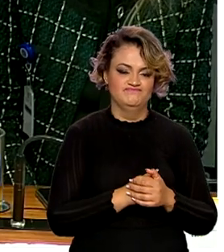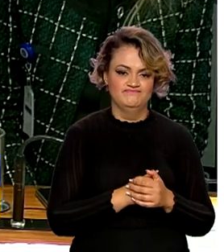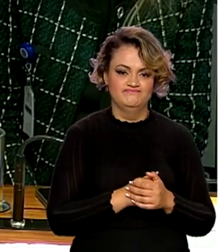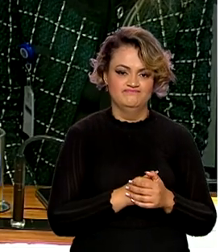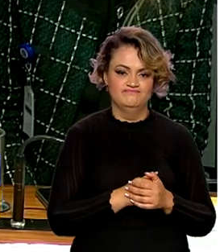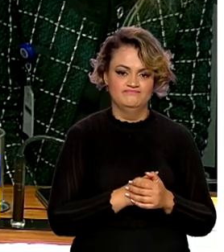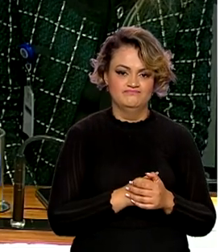ao uso de substâncias